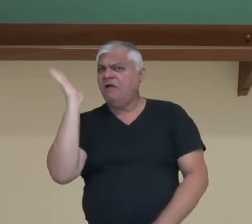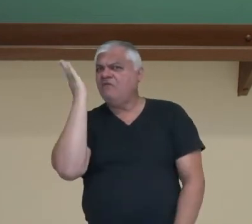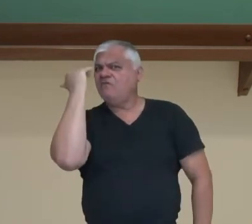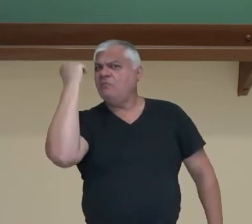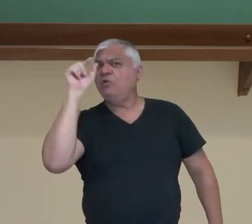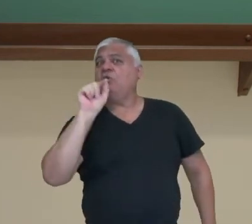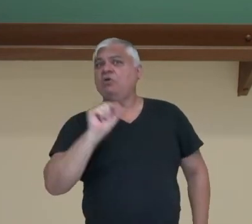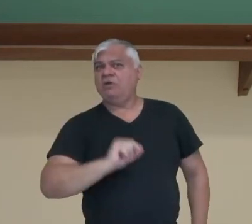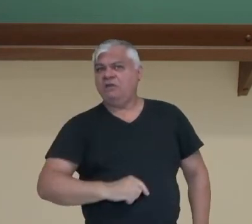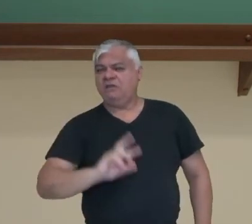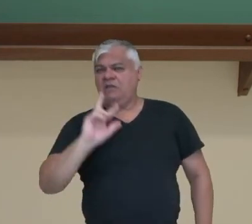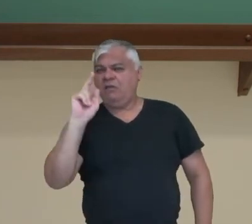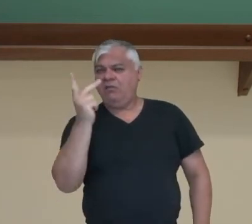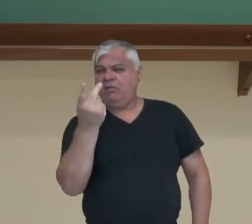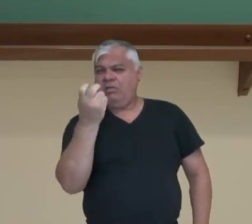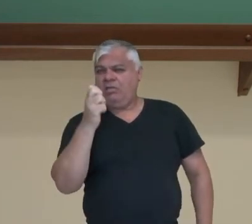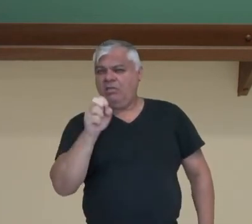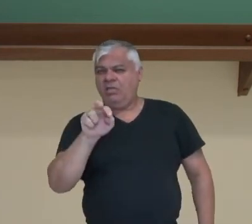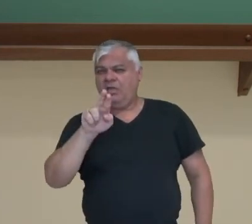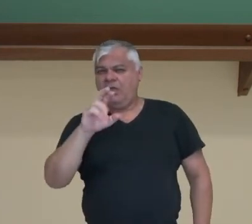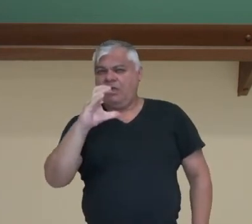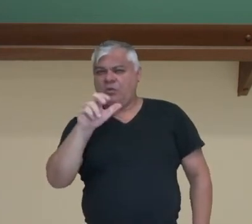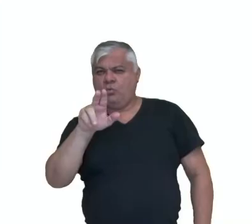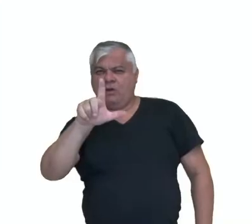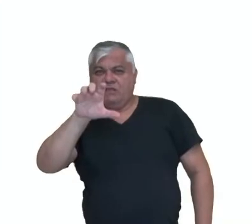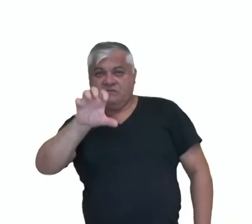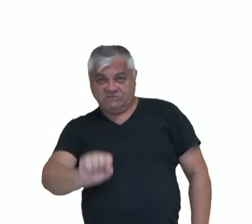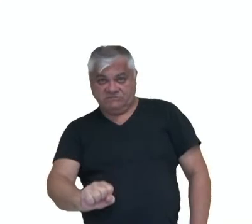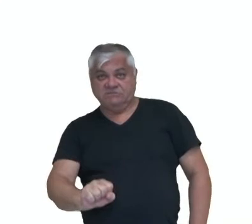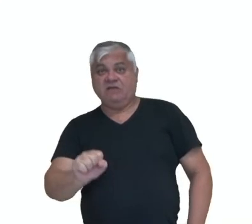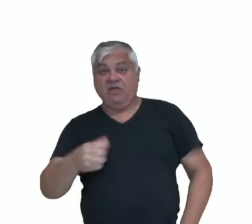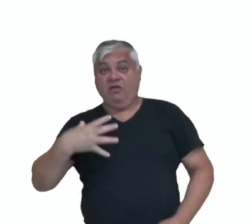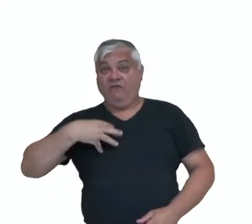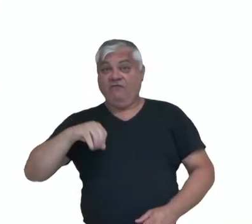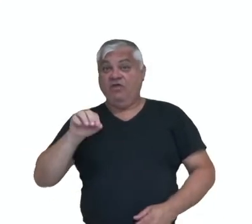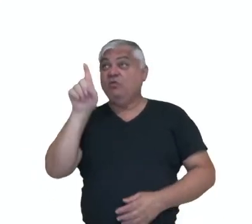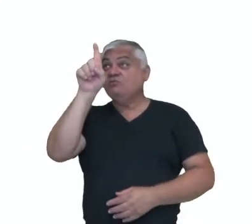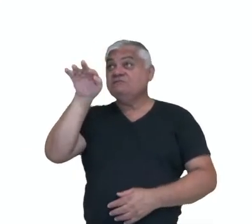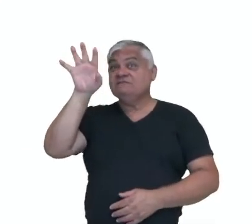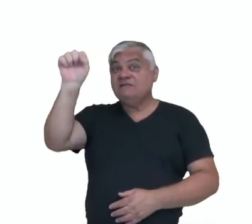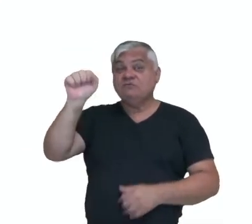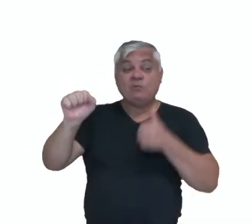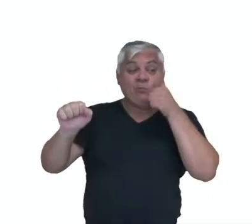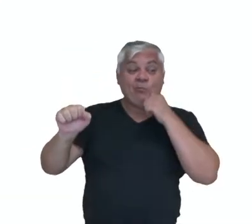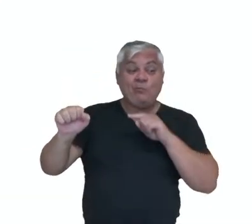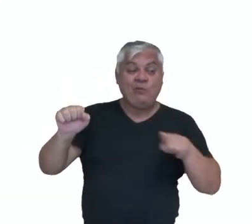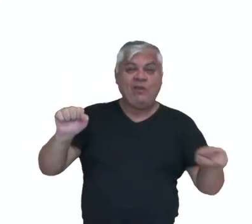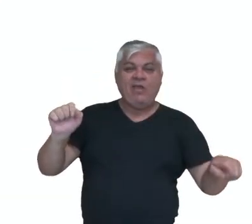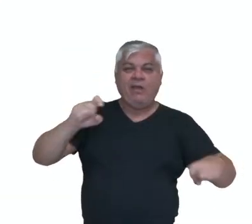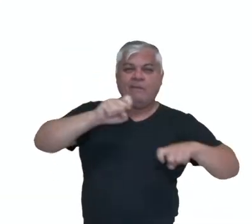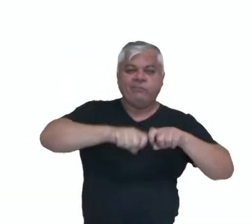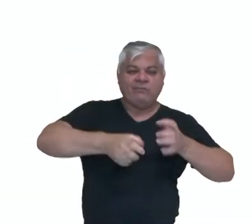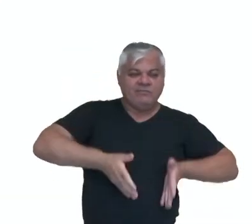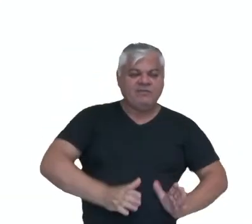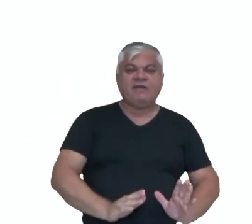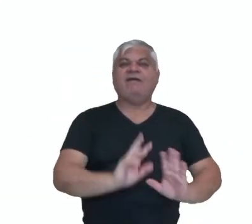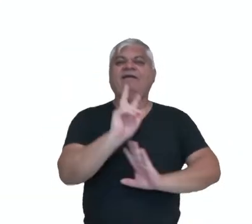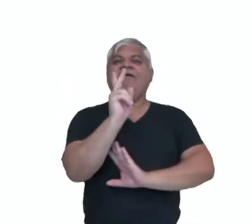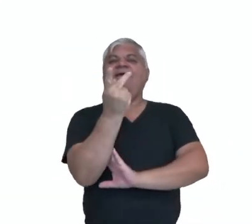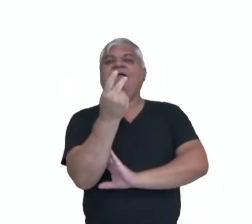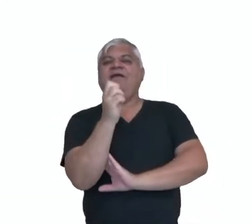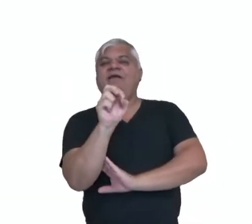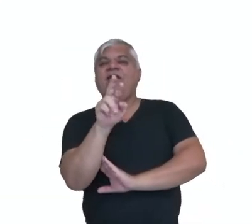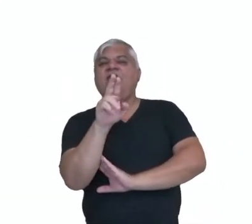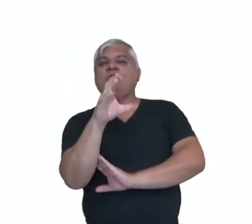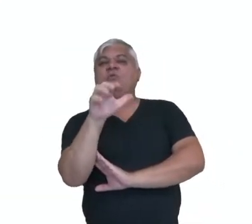o Hércules, que era filho de Zeus com uma mulher, uma mortal. E ele é muito poderoso. Ele é muito poderoso, ele